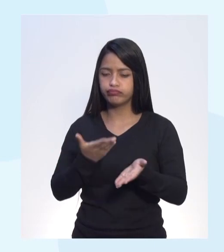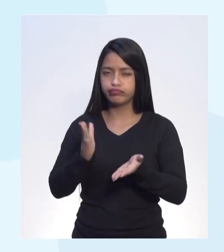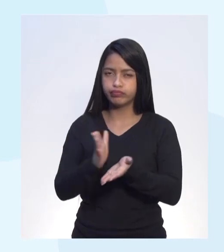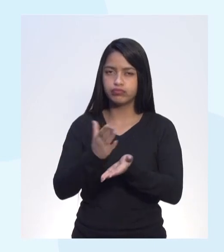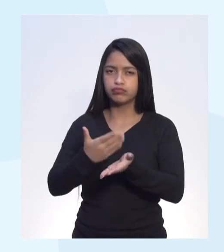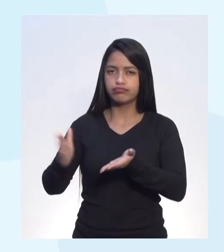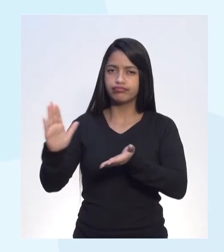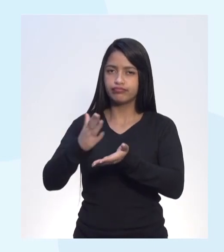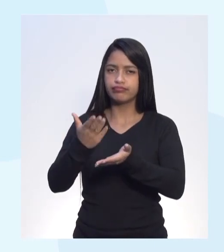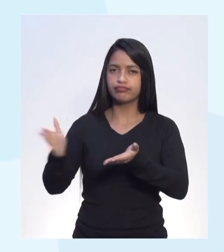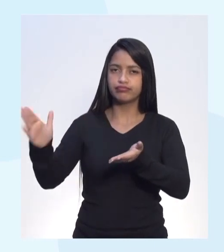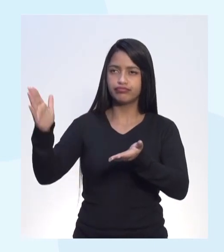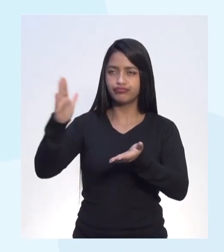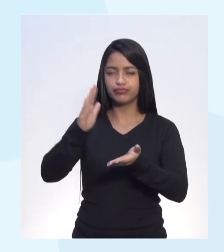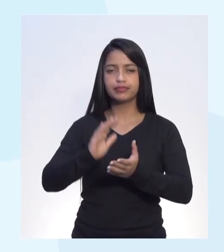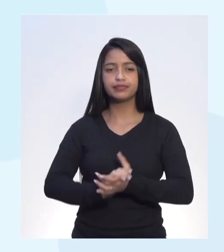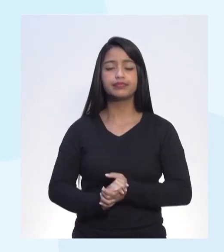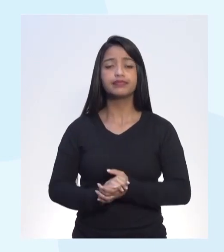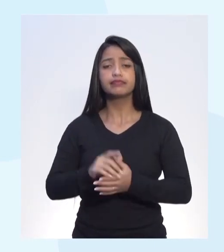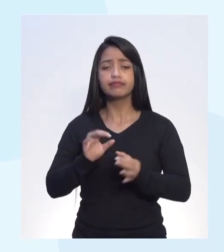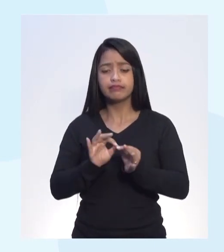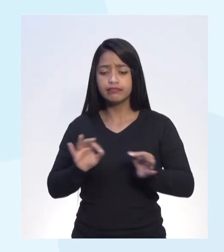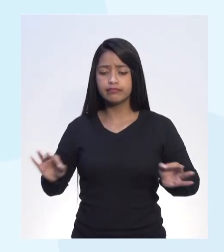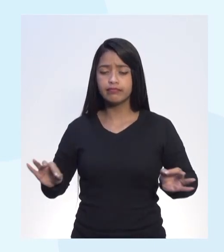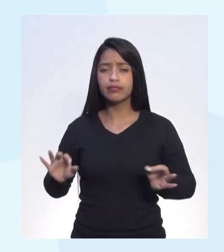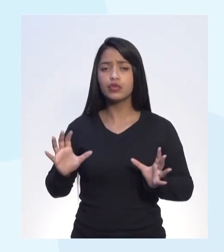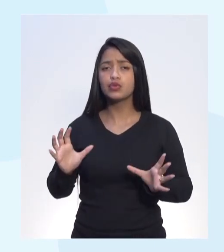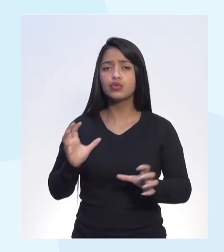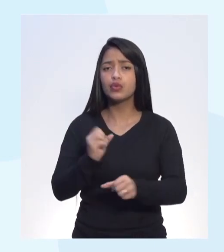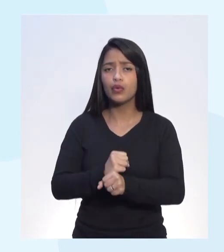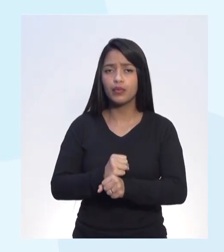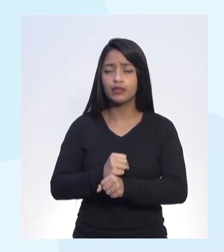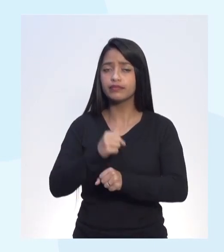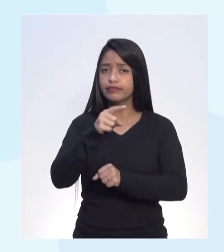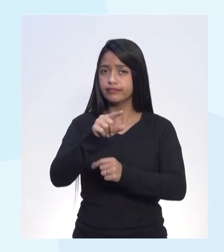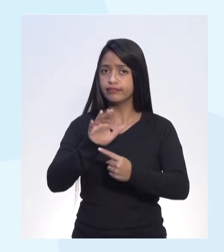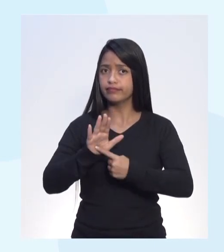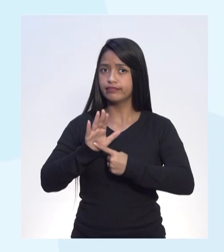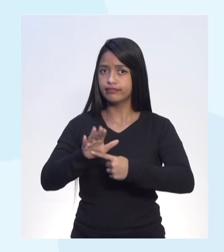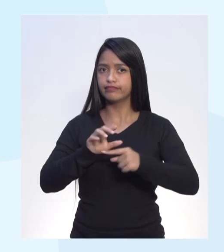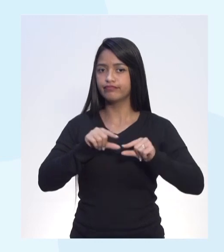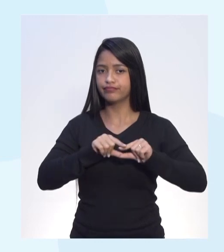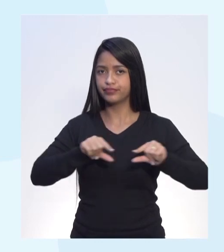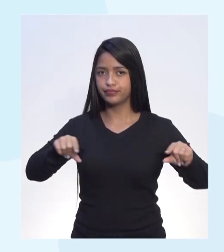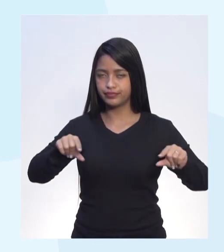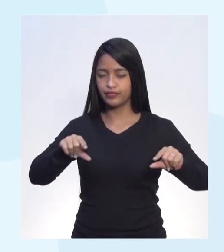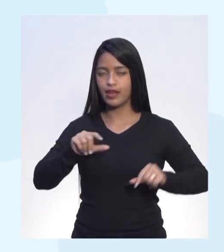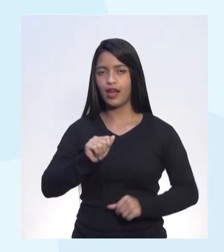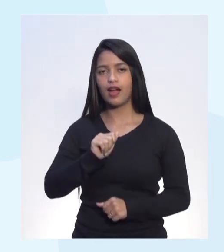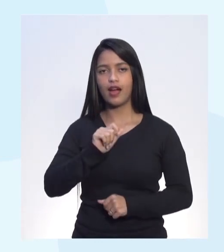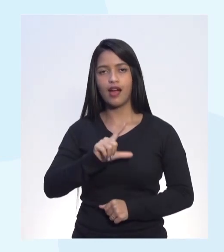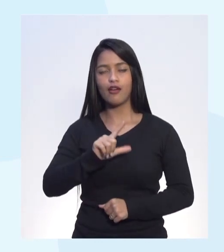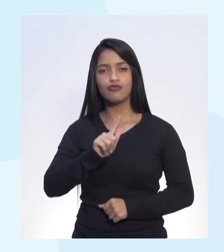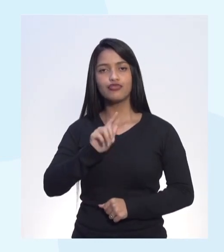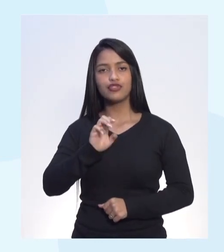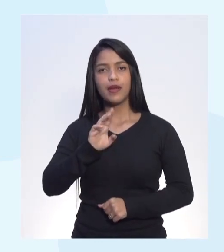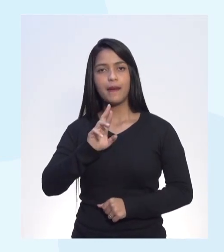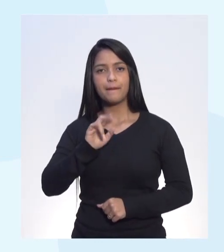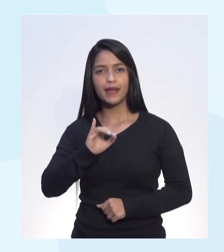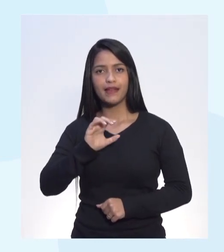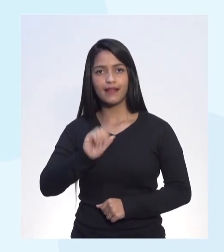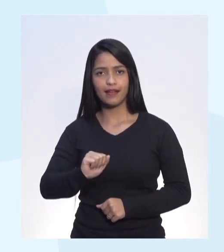contorno com uma expressão algébrica. Então, vamos voltar lá. Para fazer a decoração, ela usará gesso